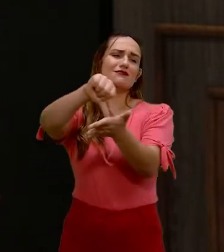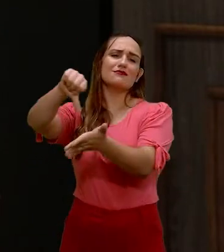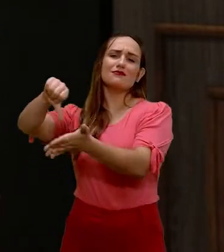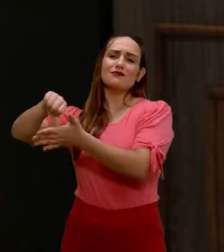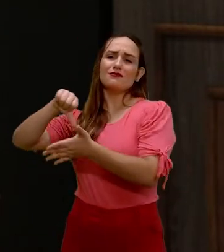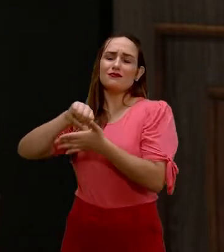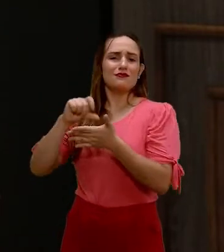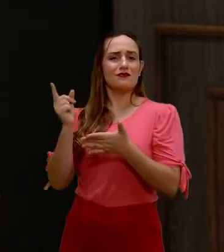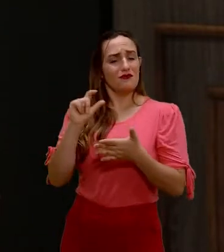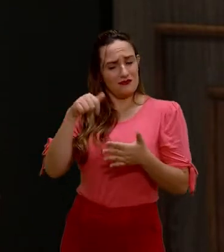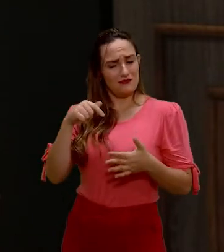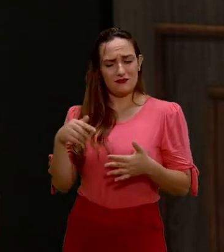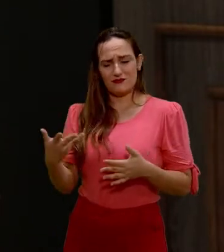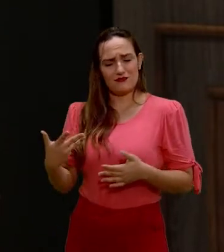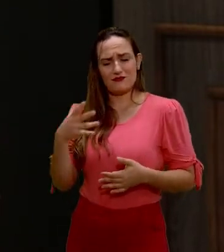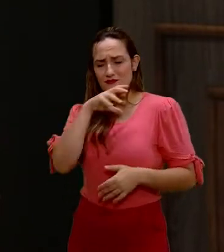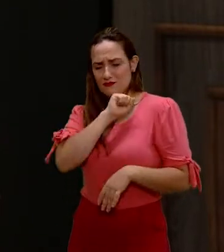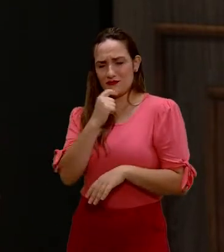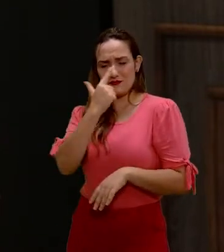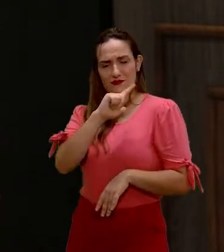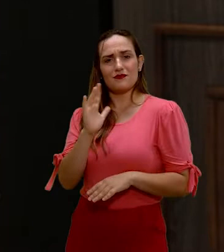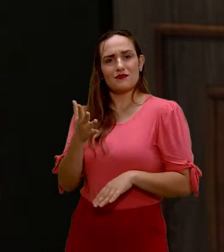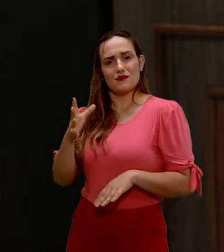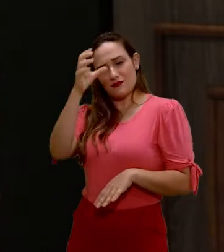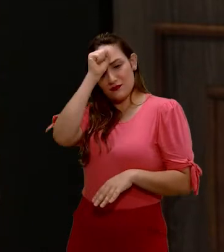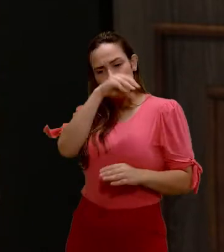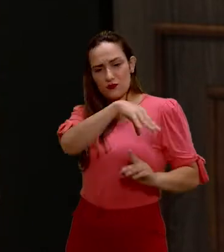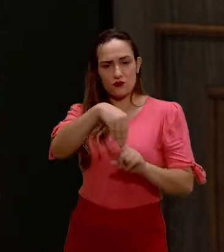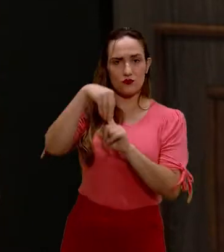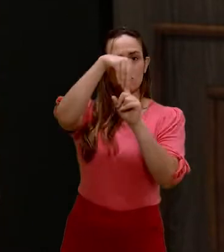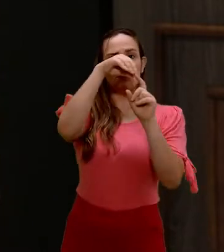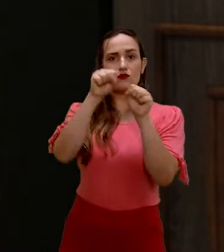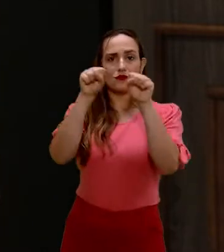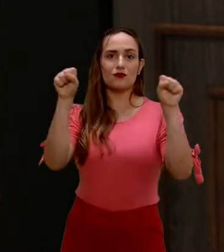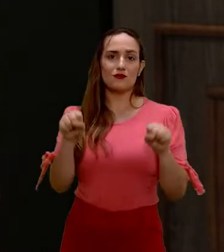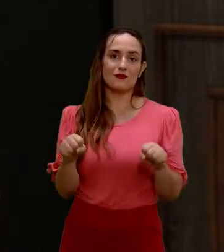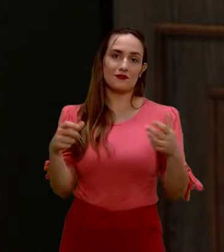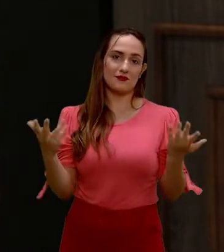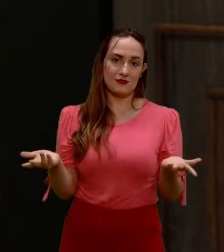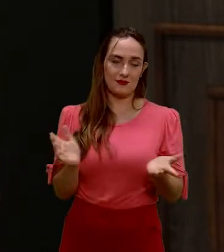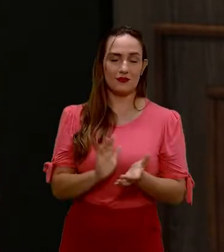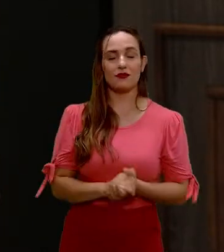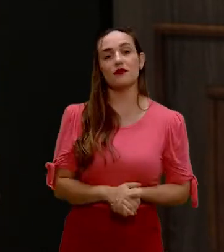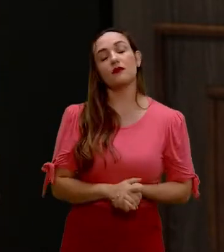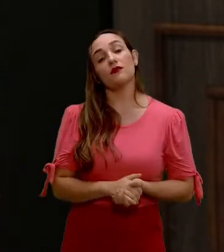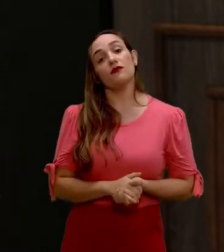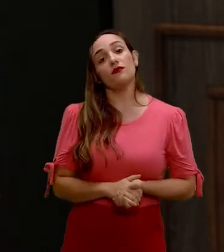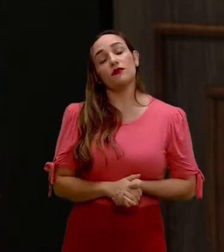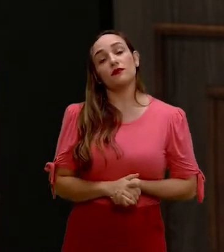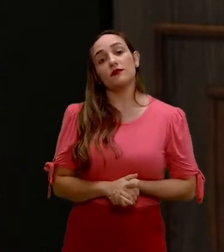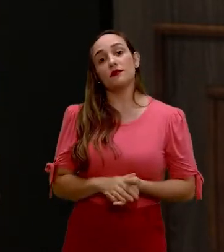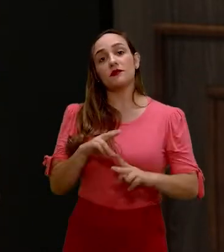esse treinamento é realizado aqui num único local, de uma maneira concentrada. Então,